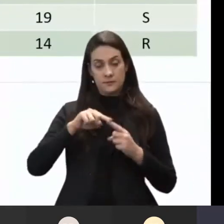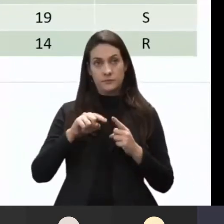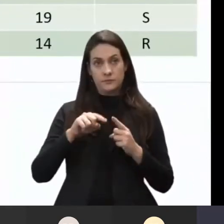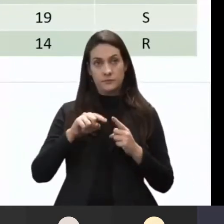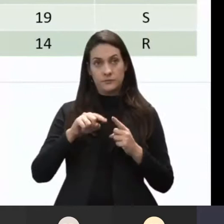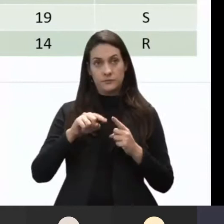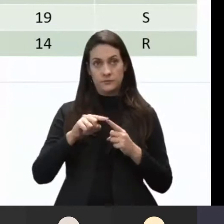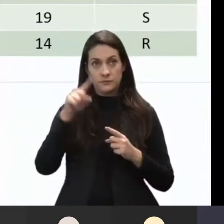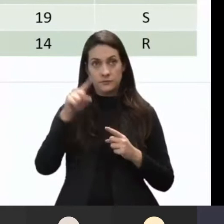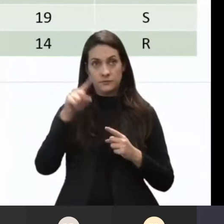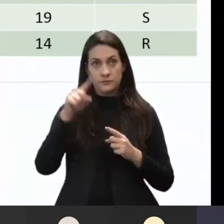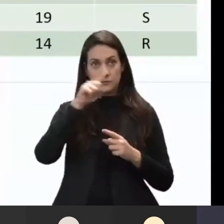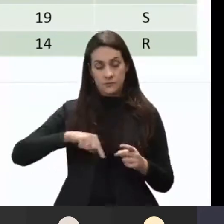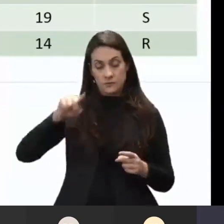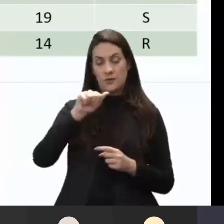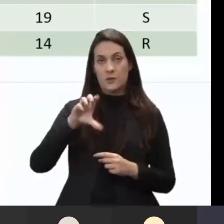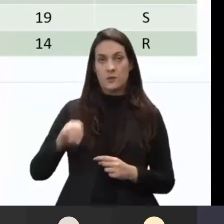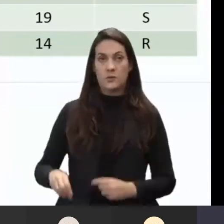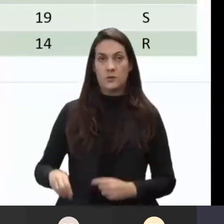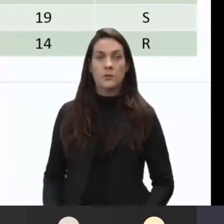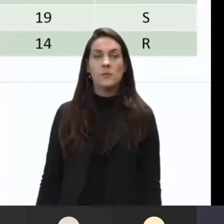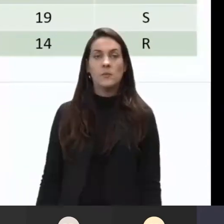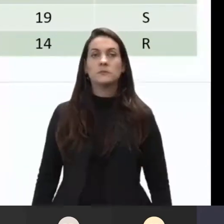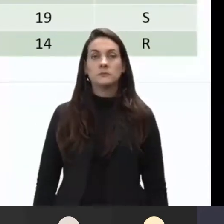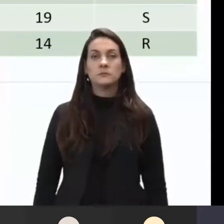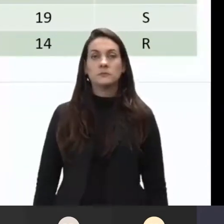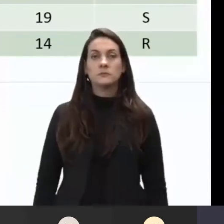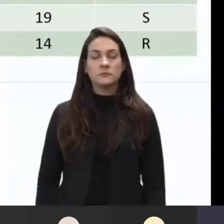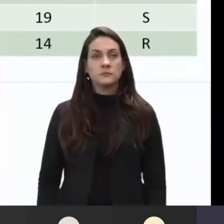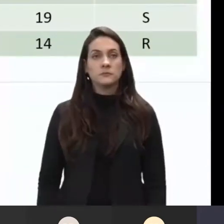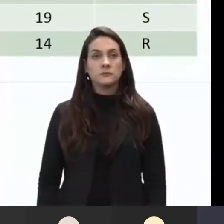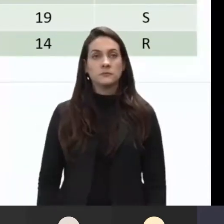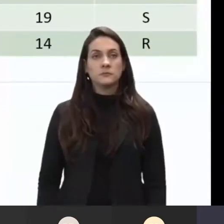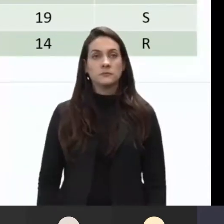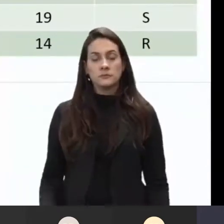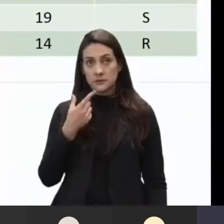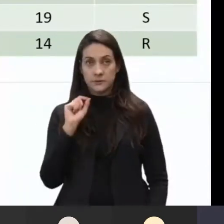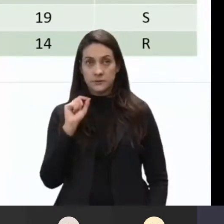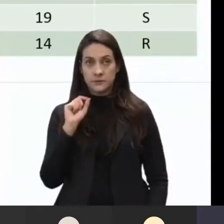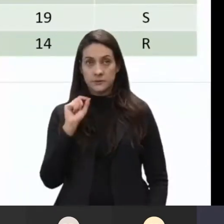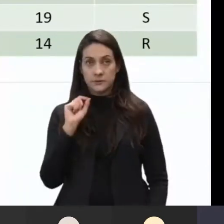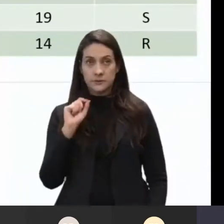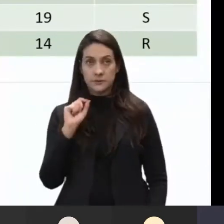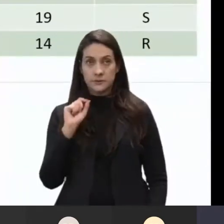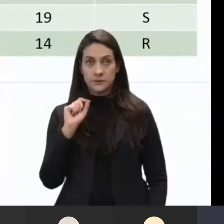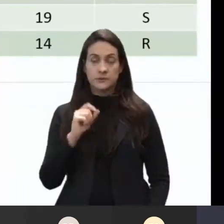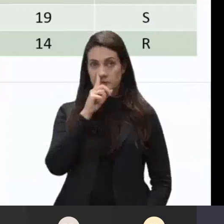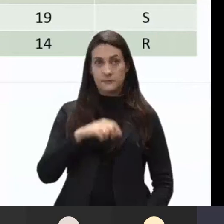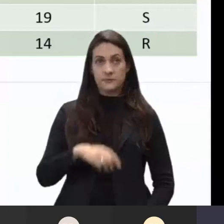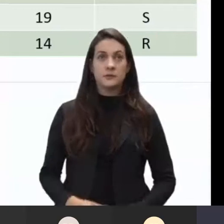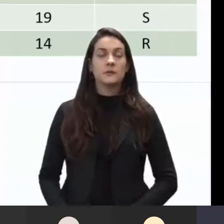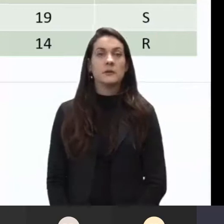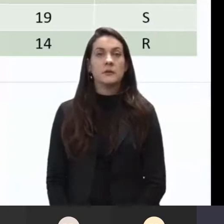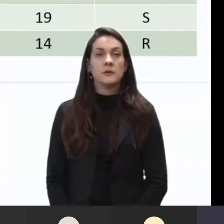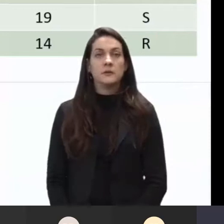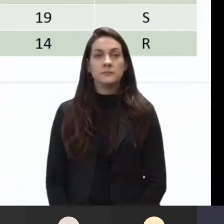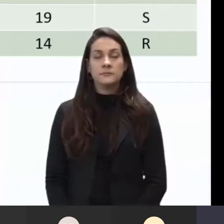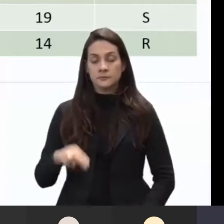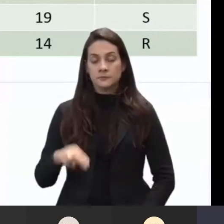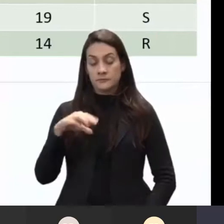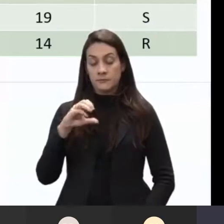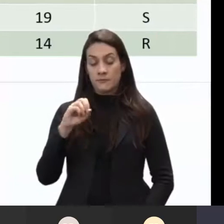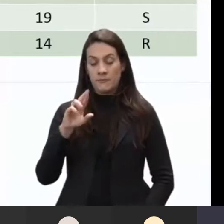é o maior de todos. Então, muito provavelmente, esse antibiótico aqui é o norfloxacino,